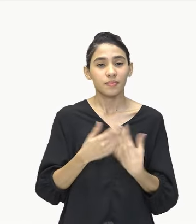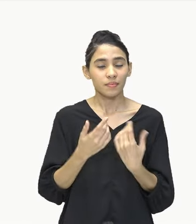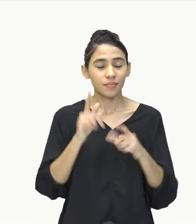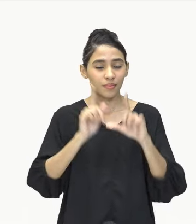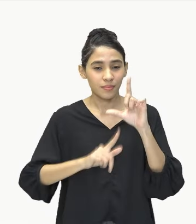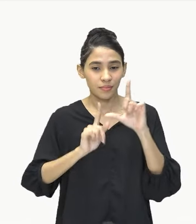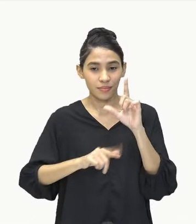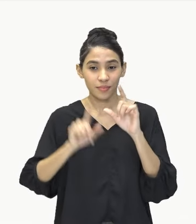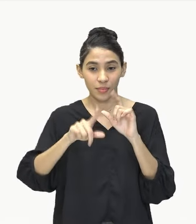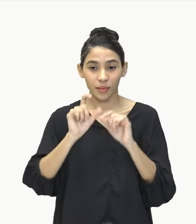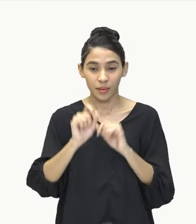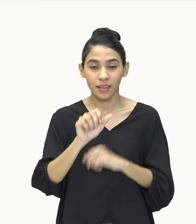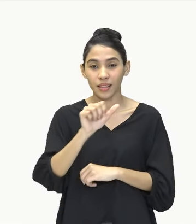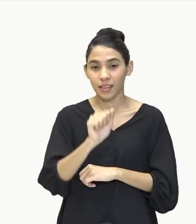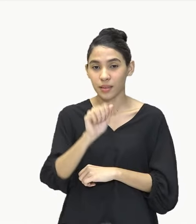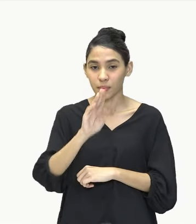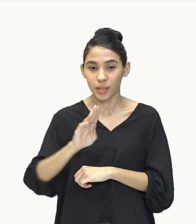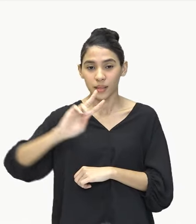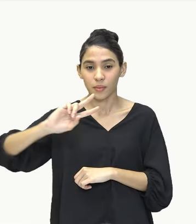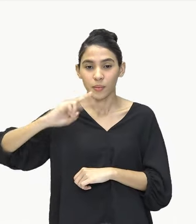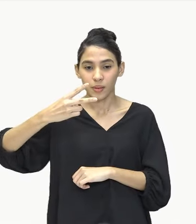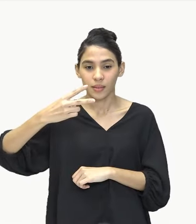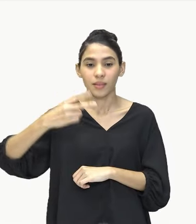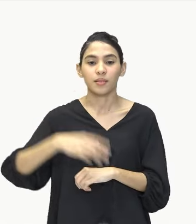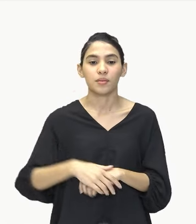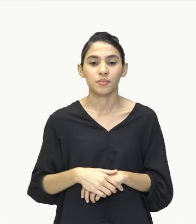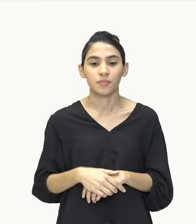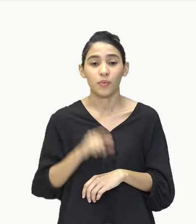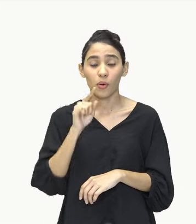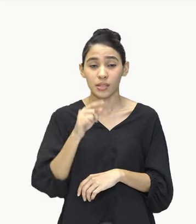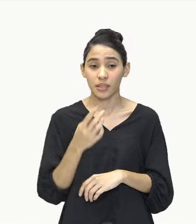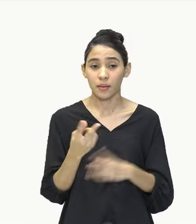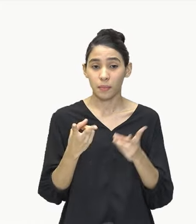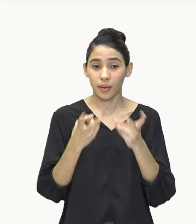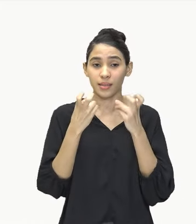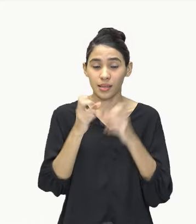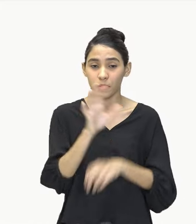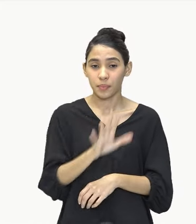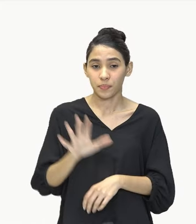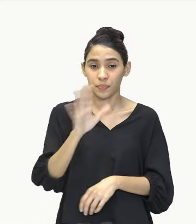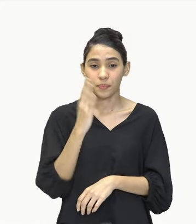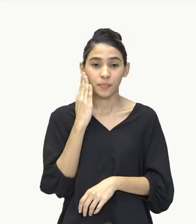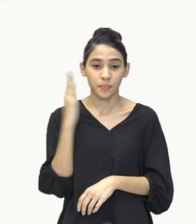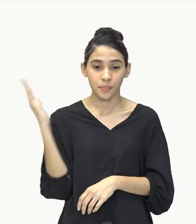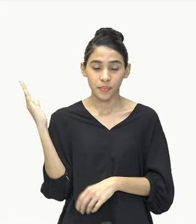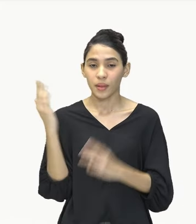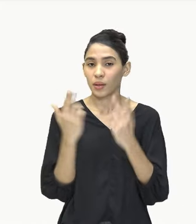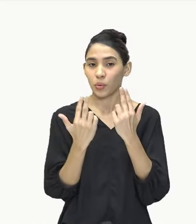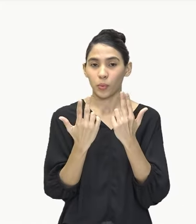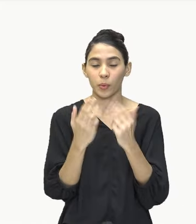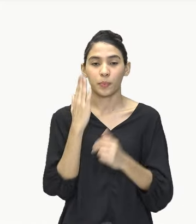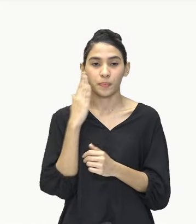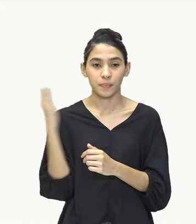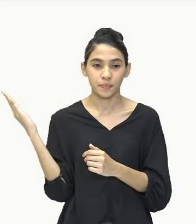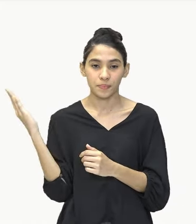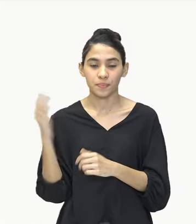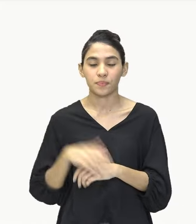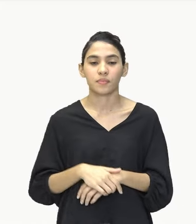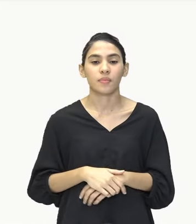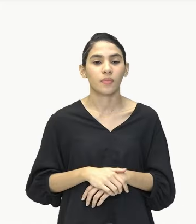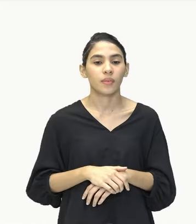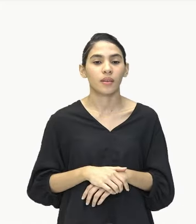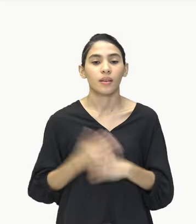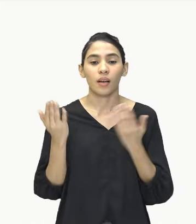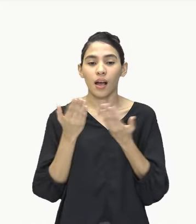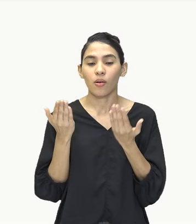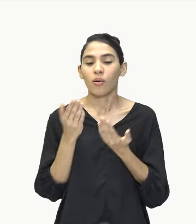é? AB ao quadrado, como você visualiza, e é o mesmo desse primeiro. Agora, se